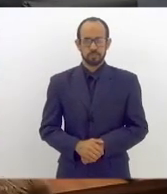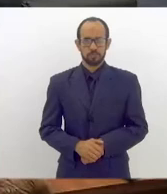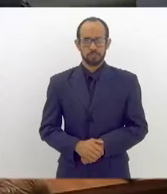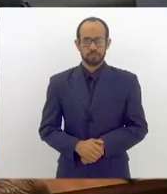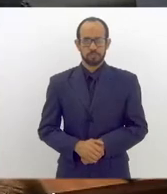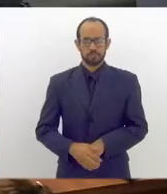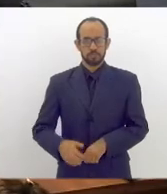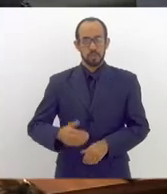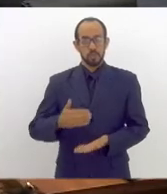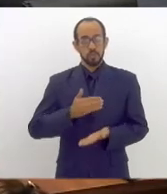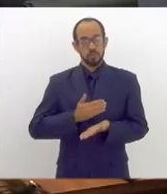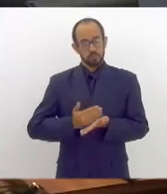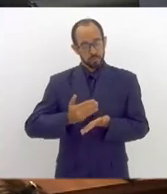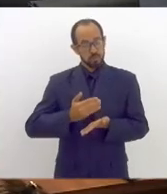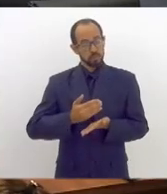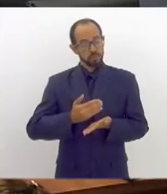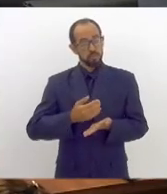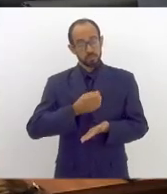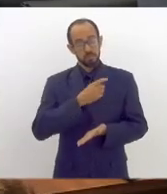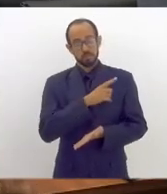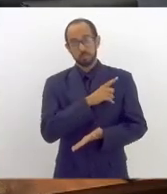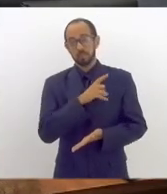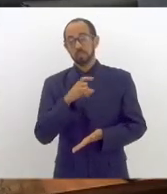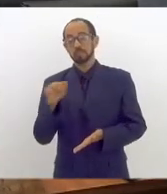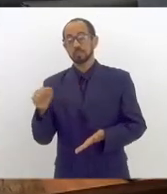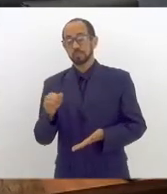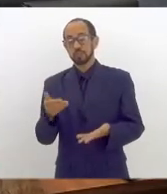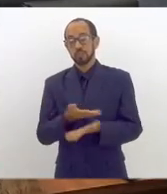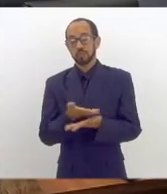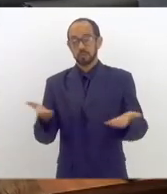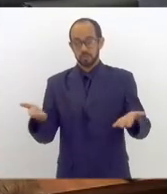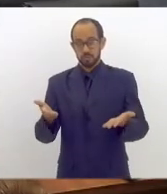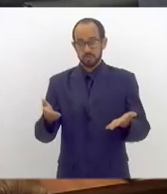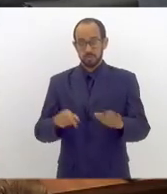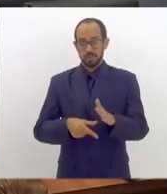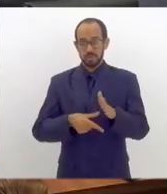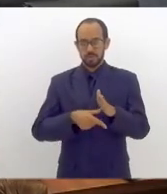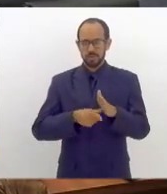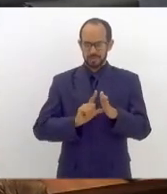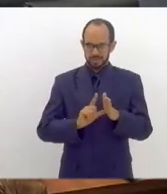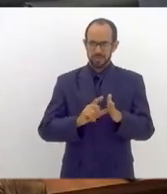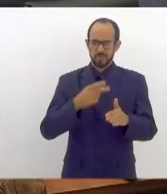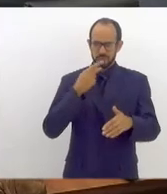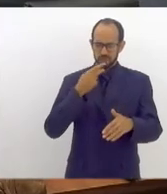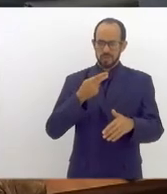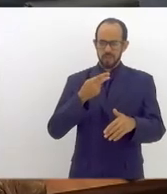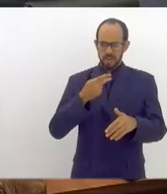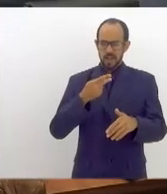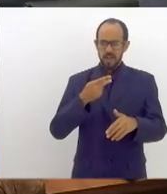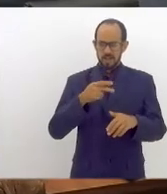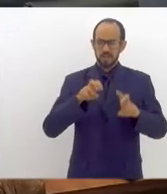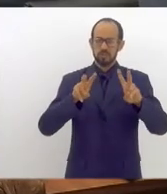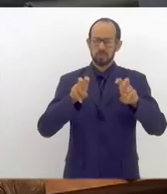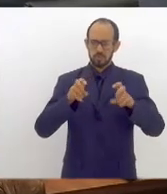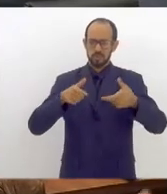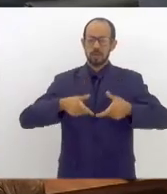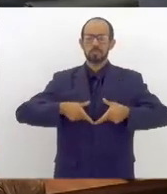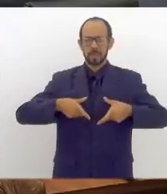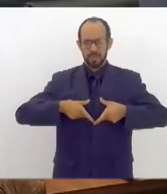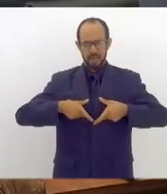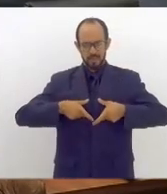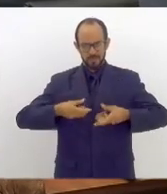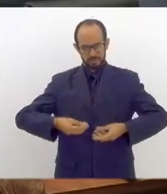inicialmente bom dia a todos e antes de falar propriamente dito sobre a medalha que estou